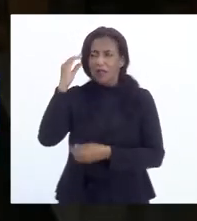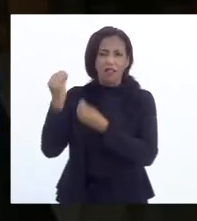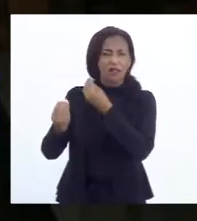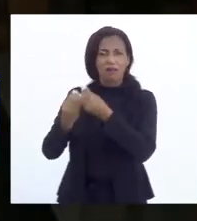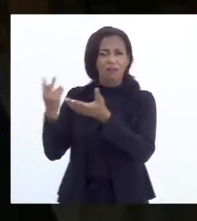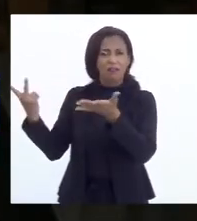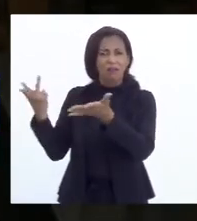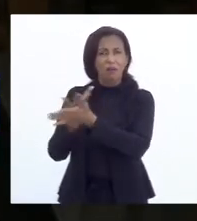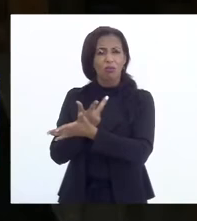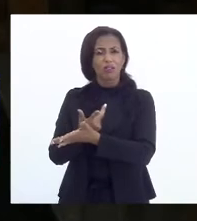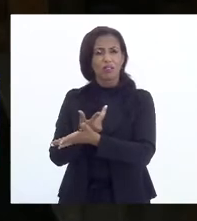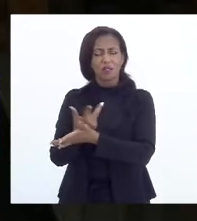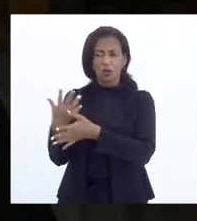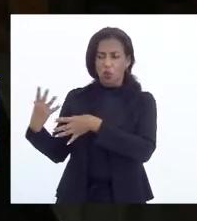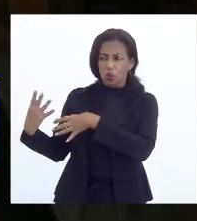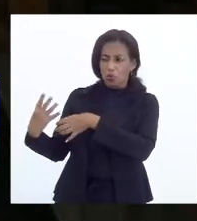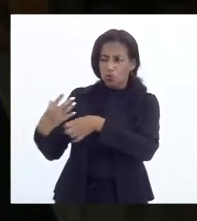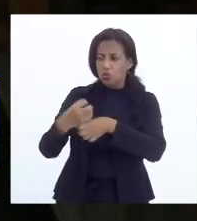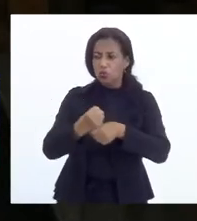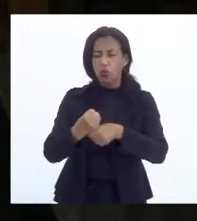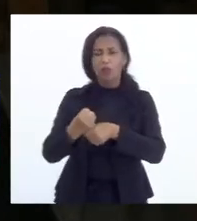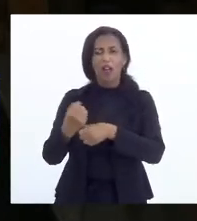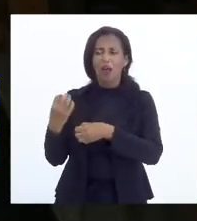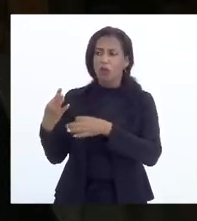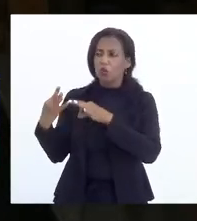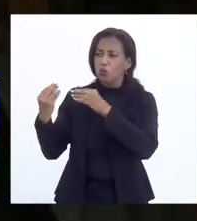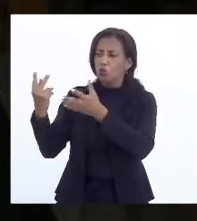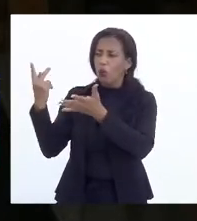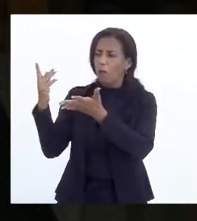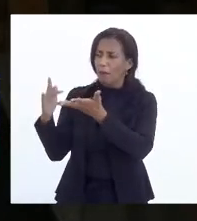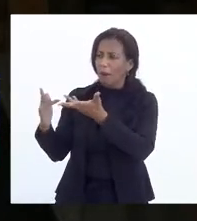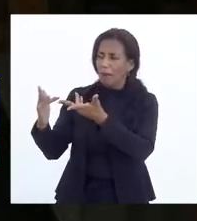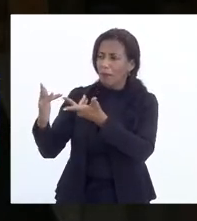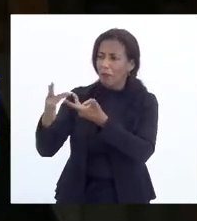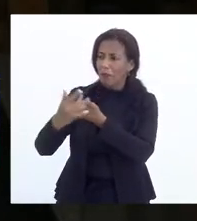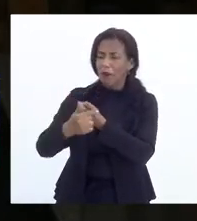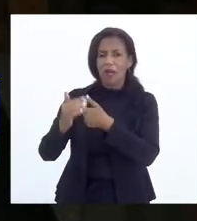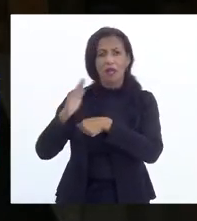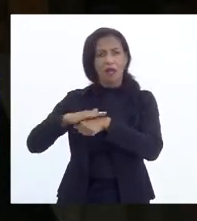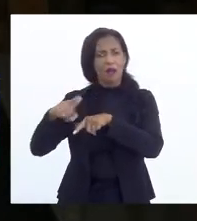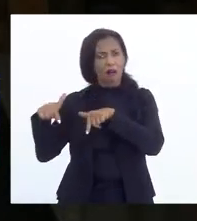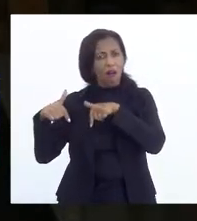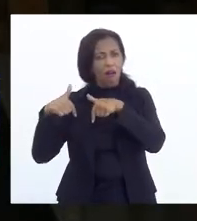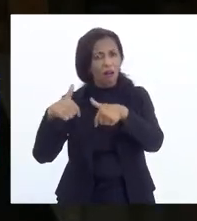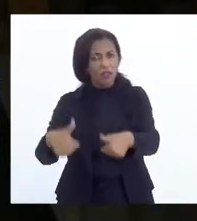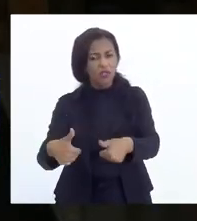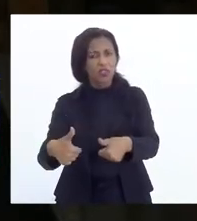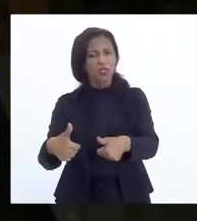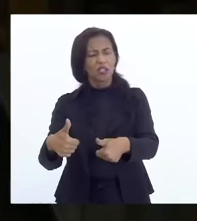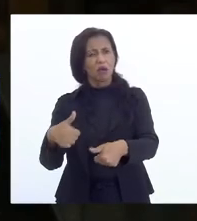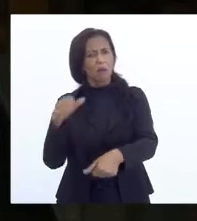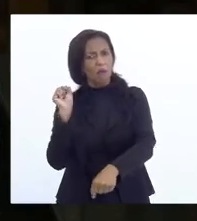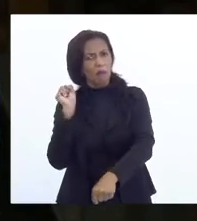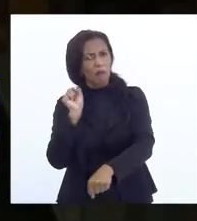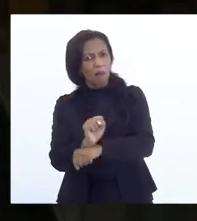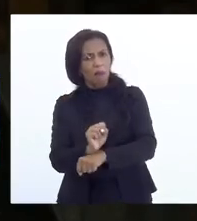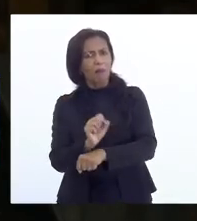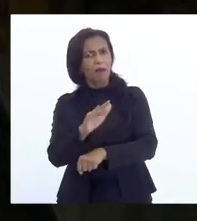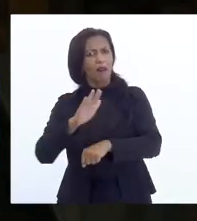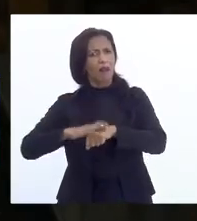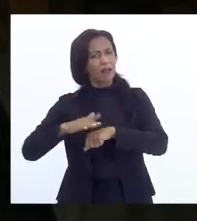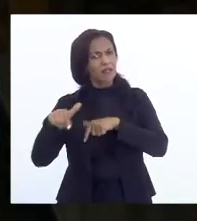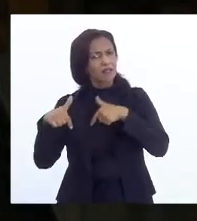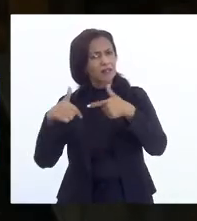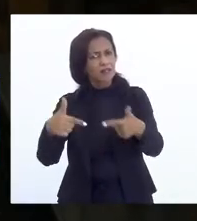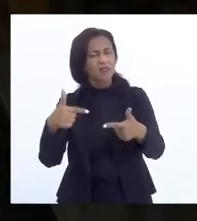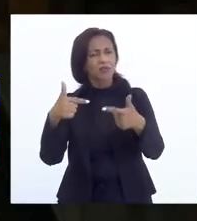aconteceu e juntar elementos, porque eu não tenho dúvidas de que nós temos que agir para colocar um freio nessas ações violentas